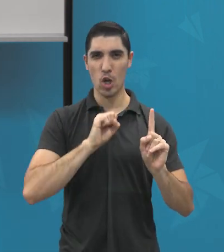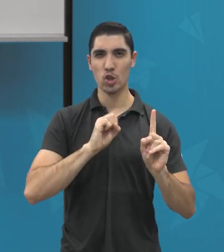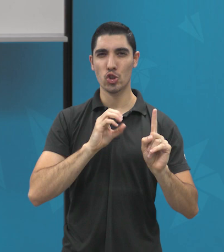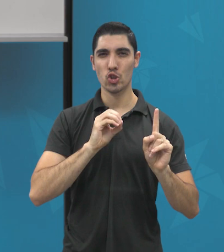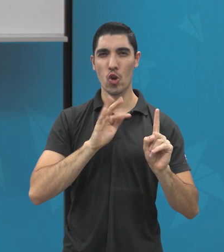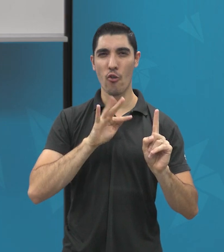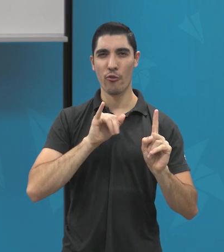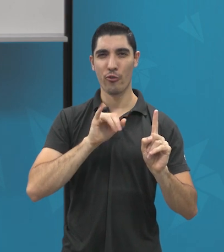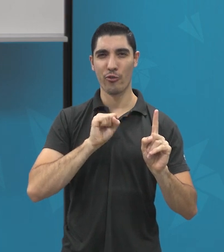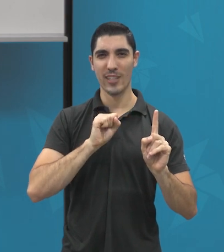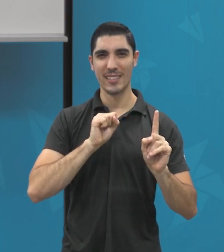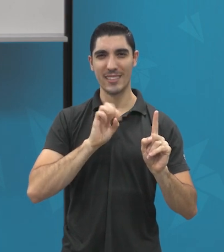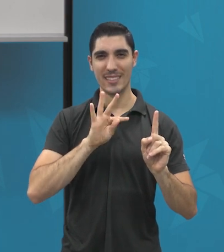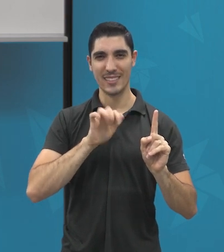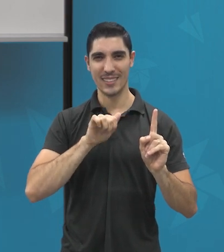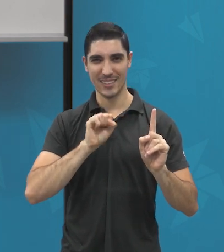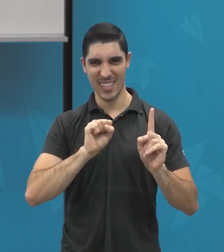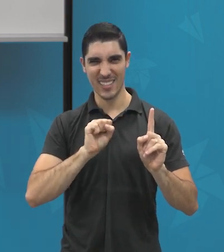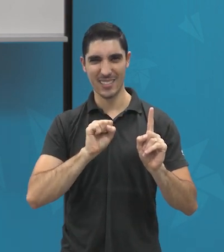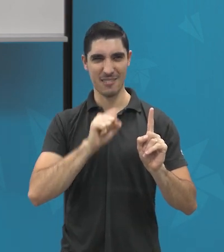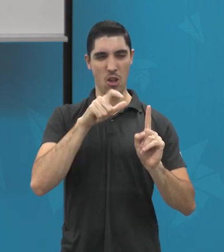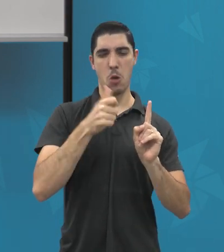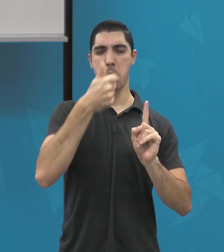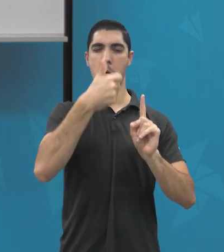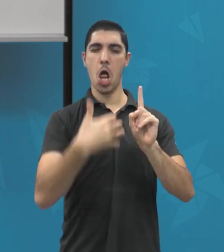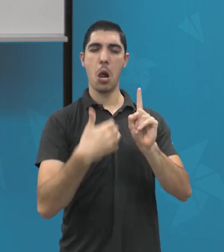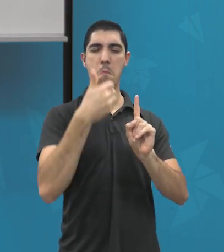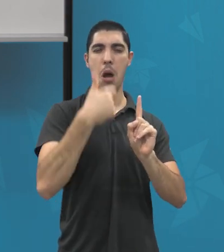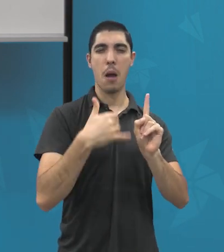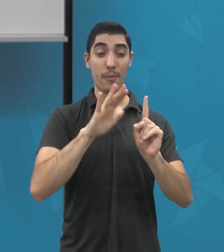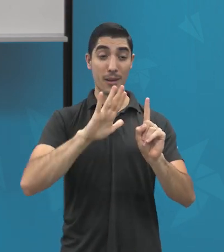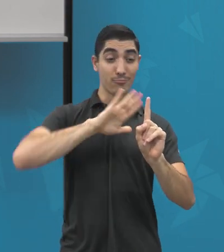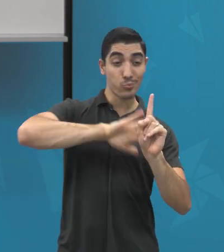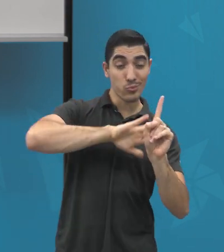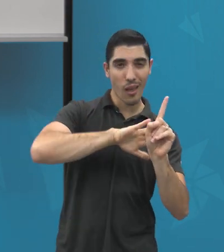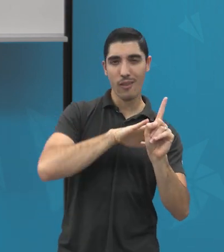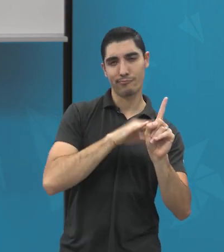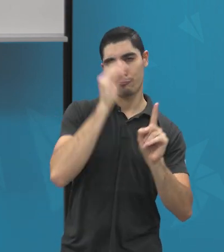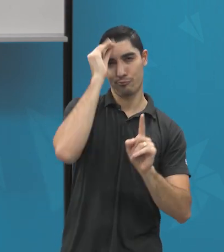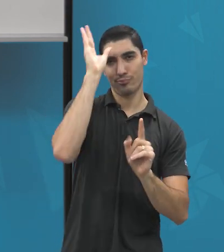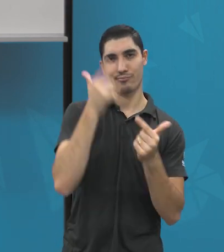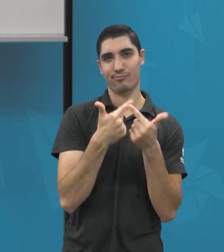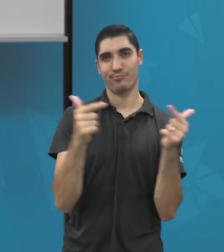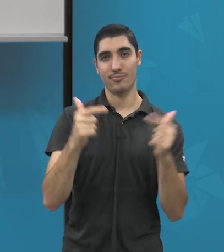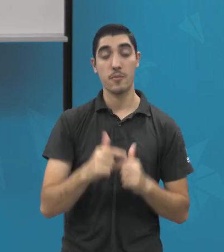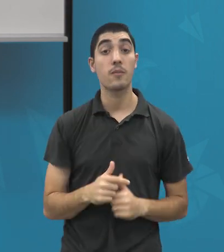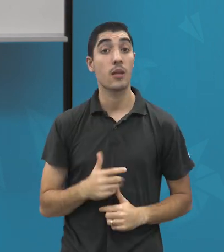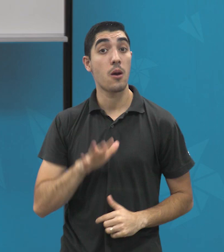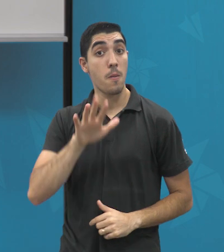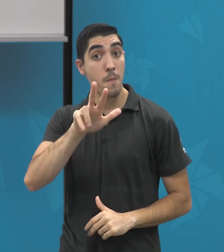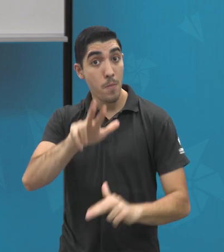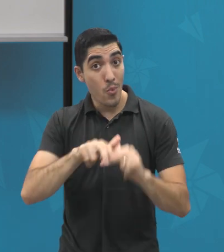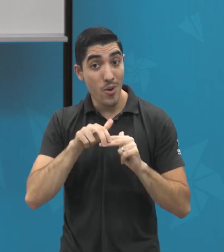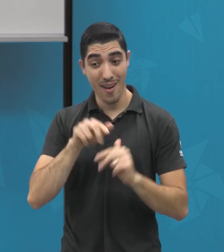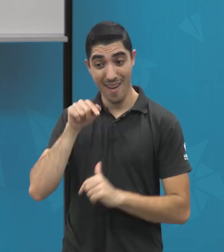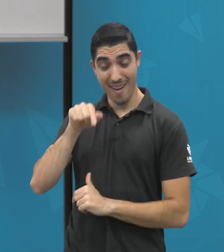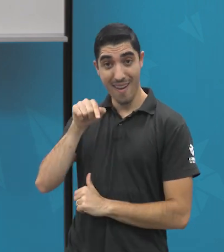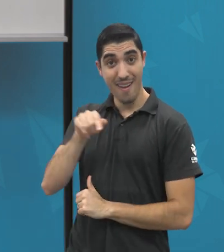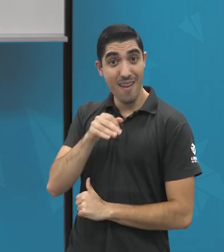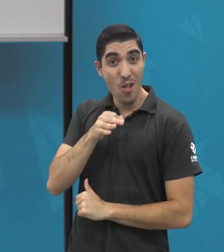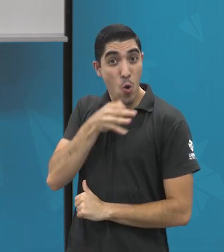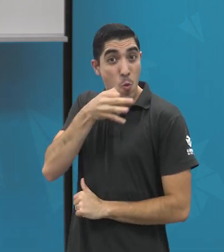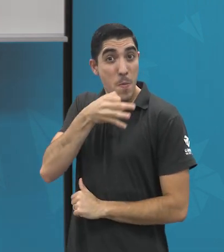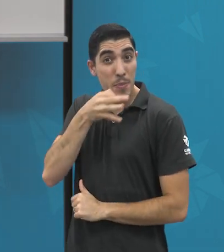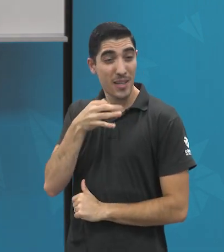leva a pensar que é necessário desconfiar desse tipo de opinião, porque ela pode